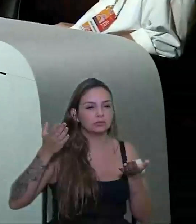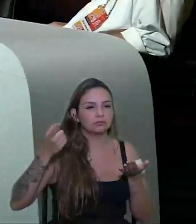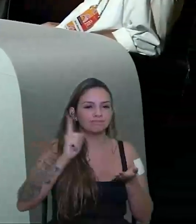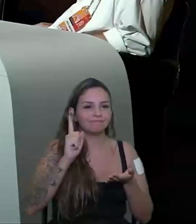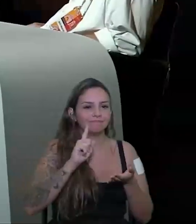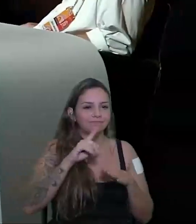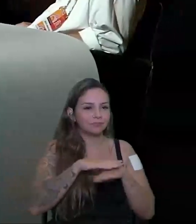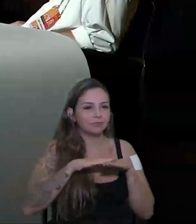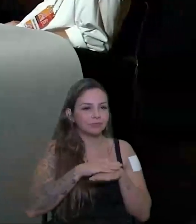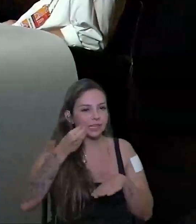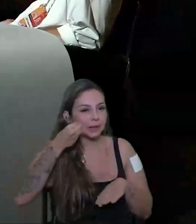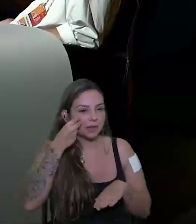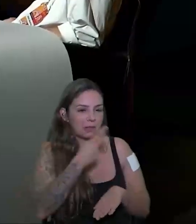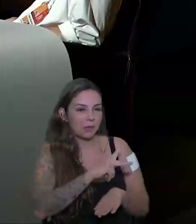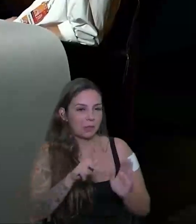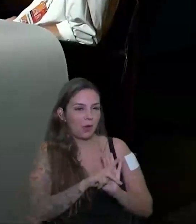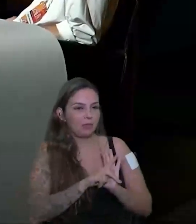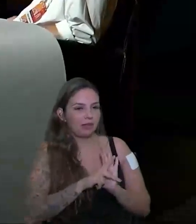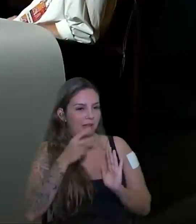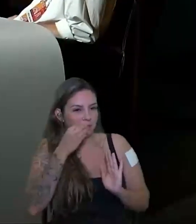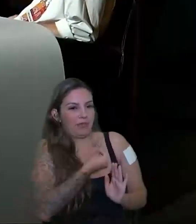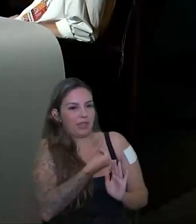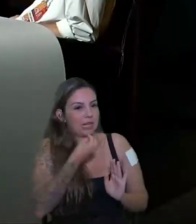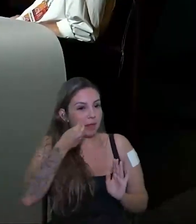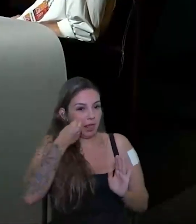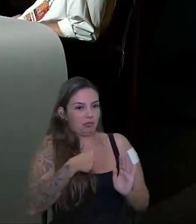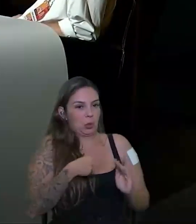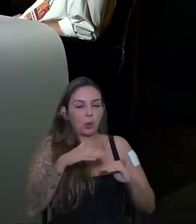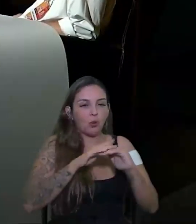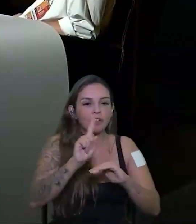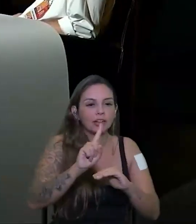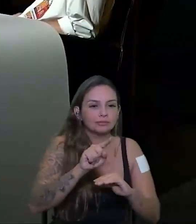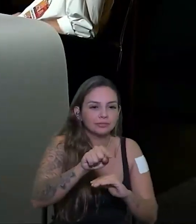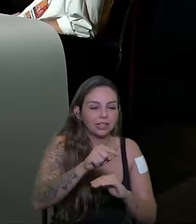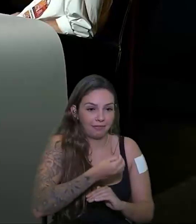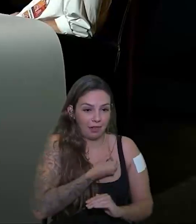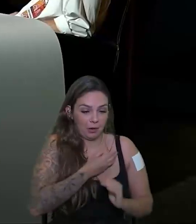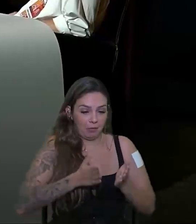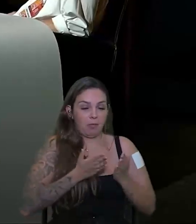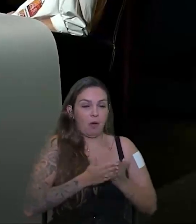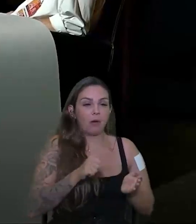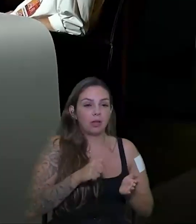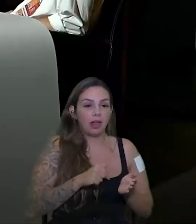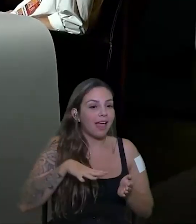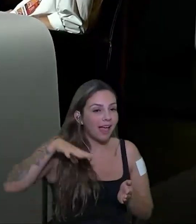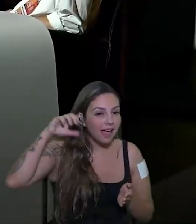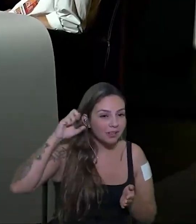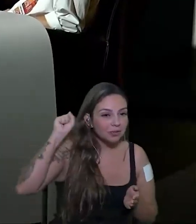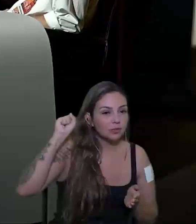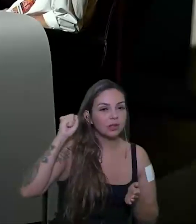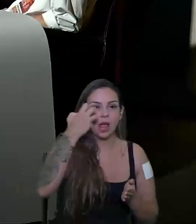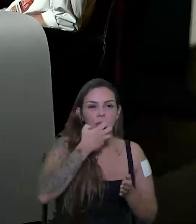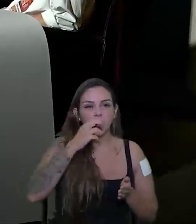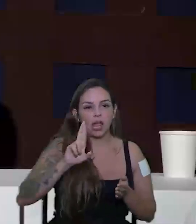que não dialoga com a experiência dele, a princípio, né? Então, ele é alguém que vive na periferia, que escuta